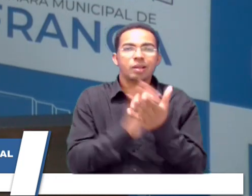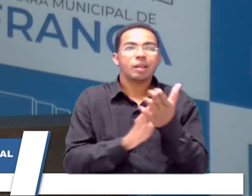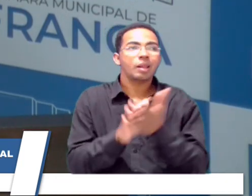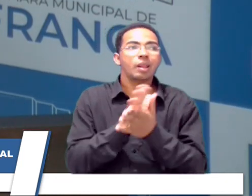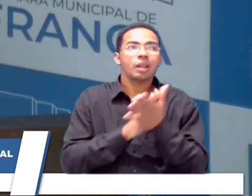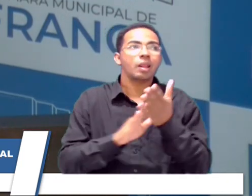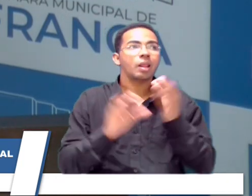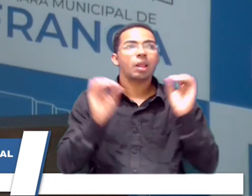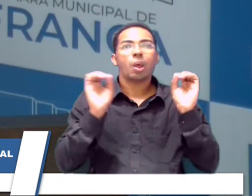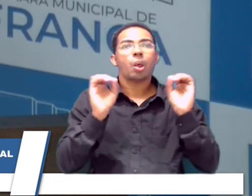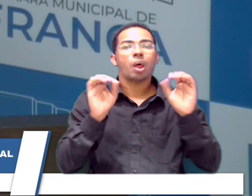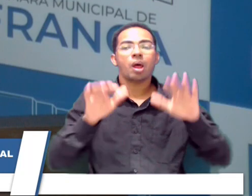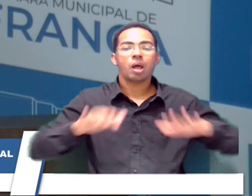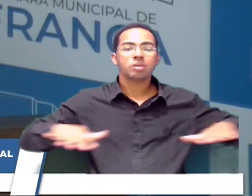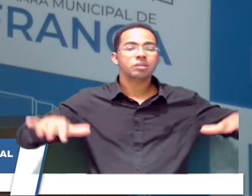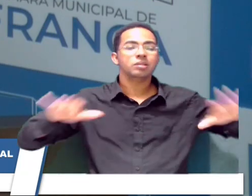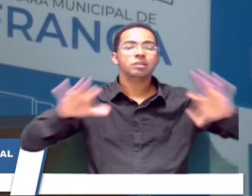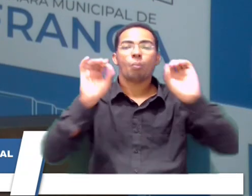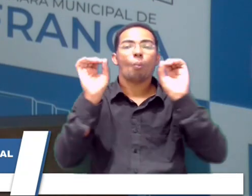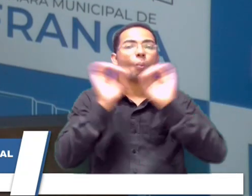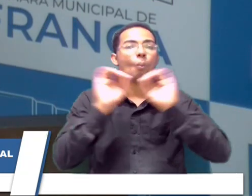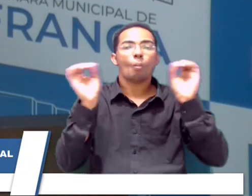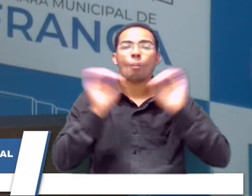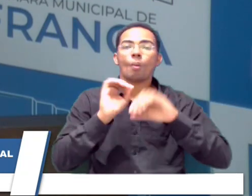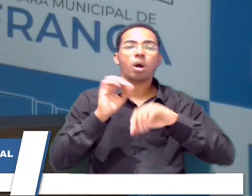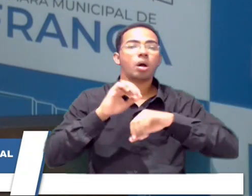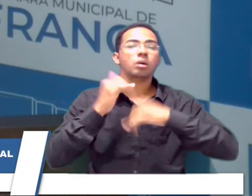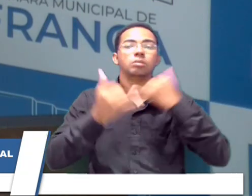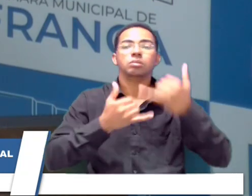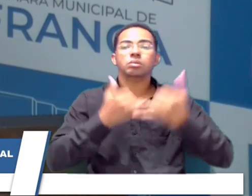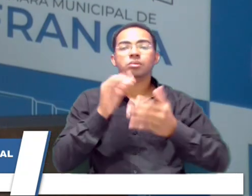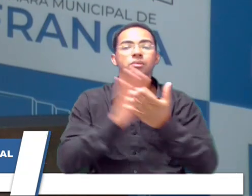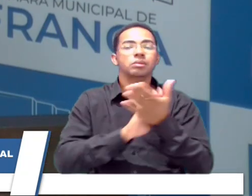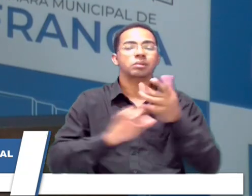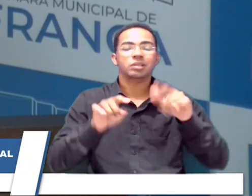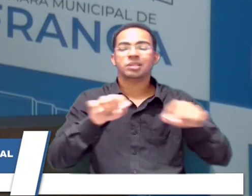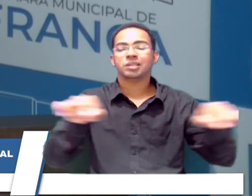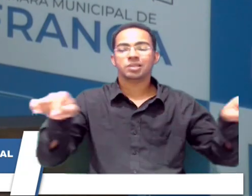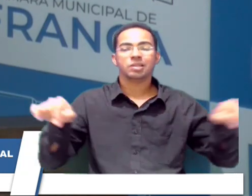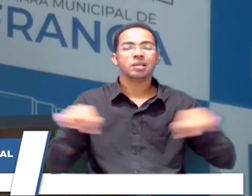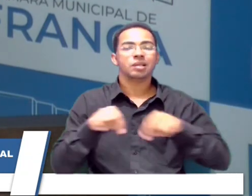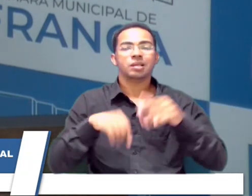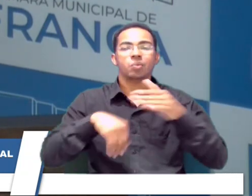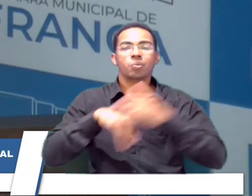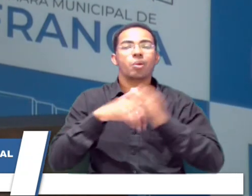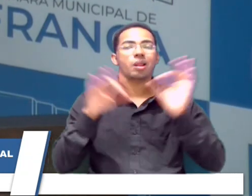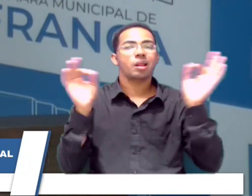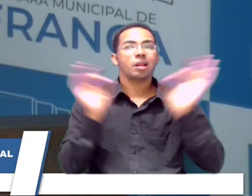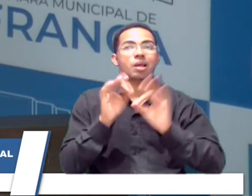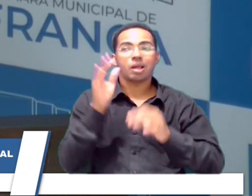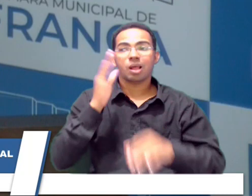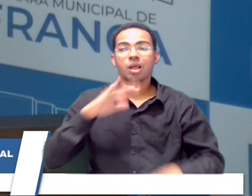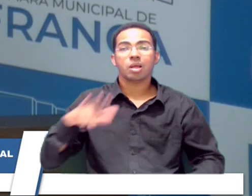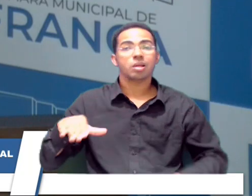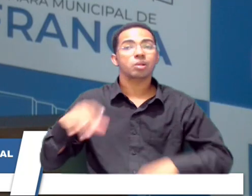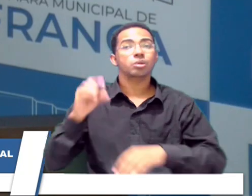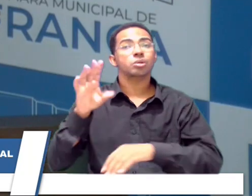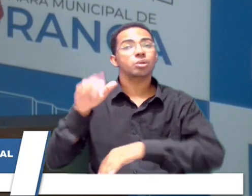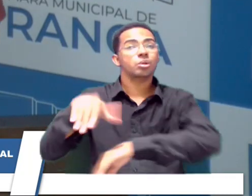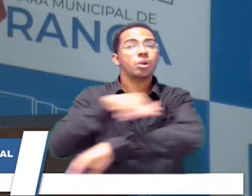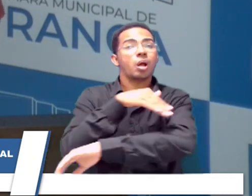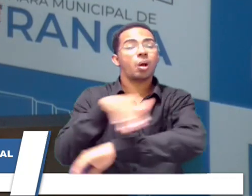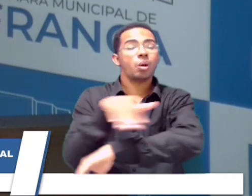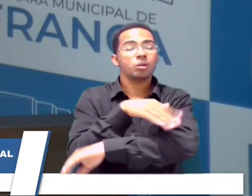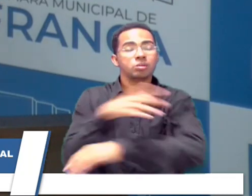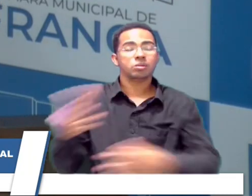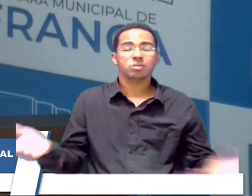um espaço para elas, sem um parquinho, sem um campo. Então, essas crianças, elas ficavam na rua, né?